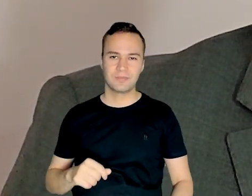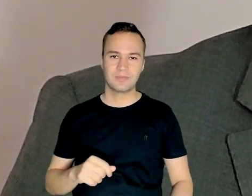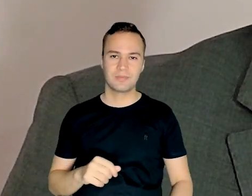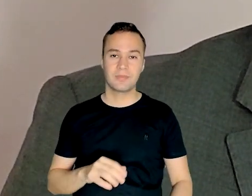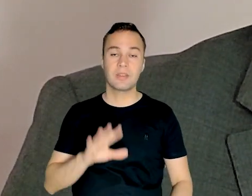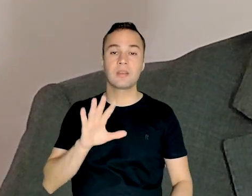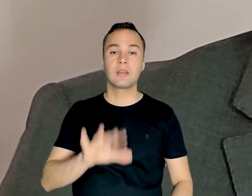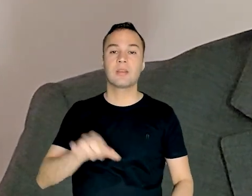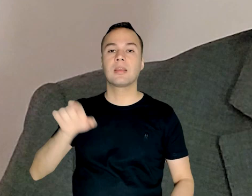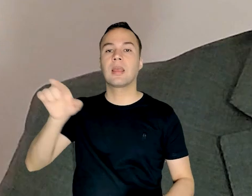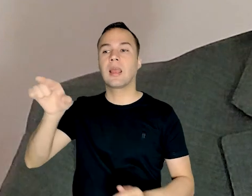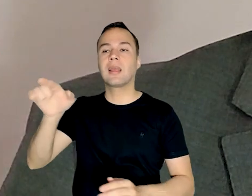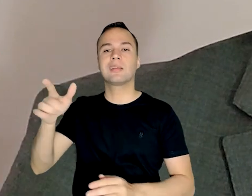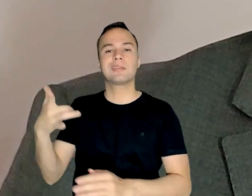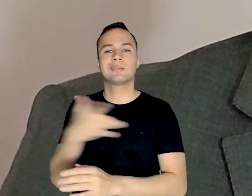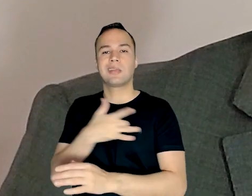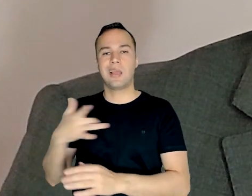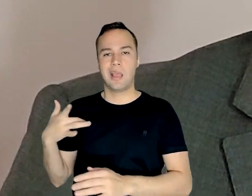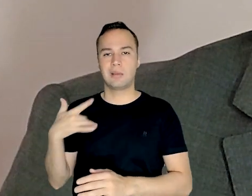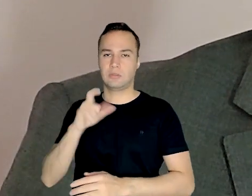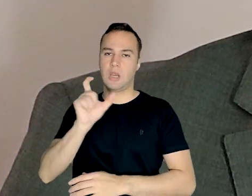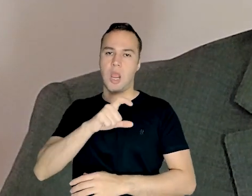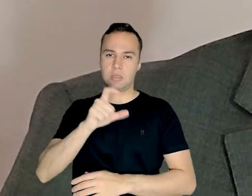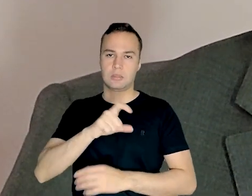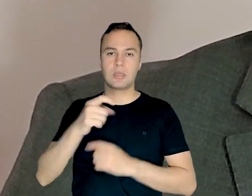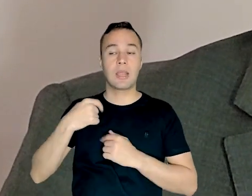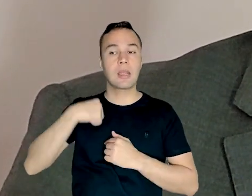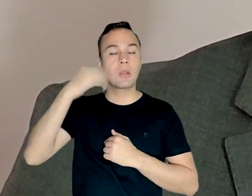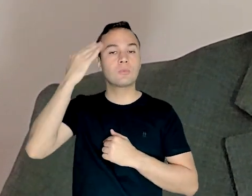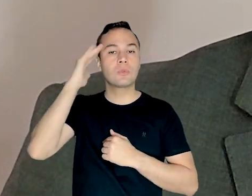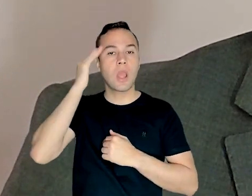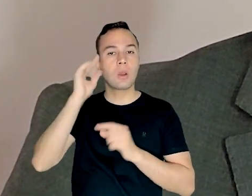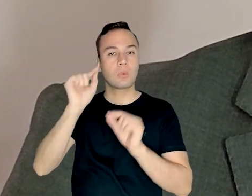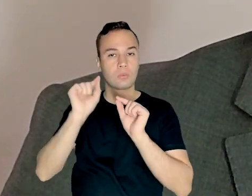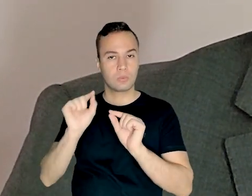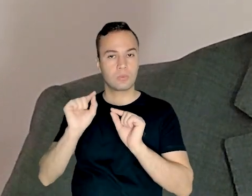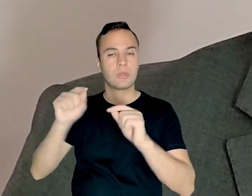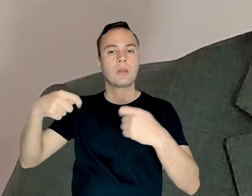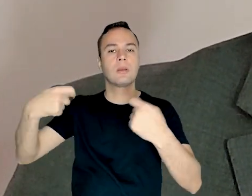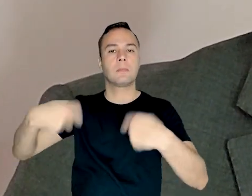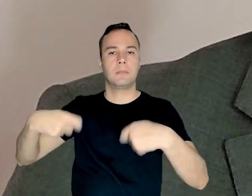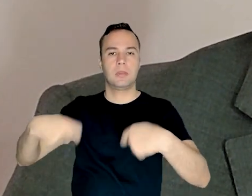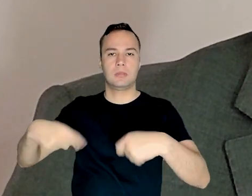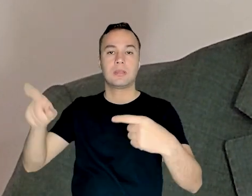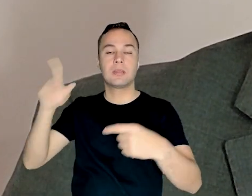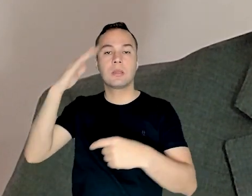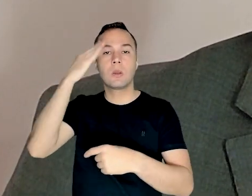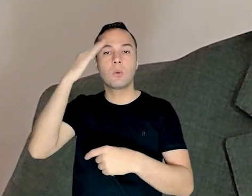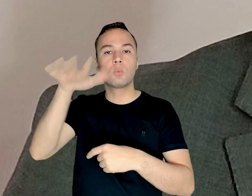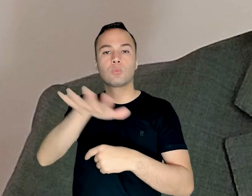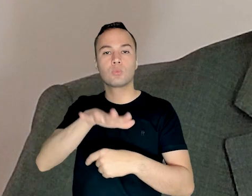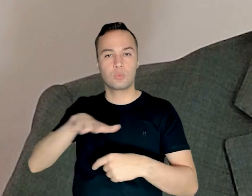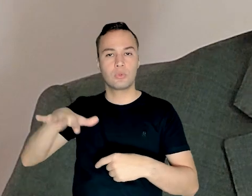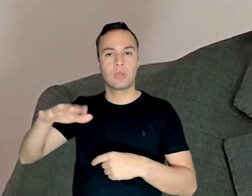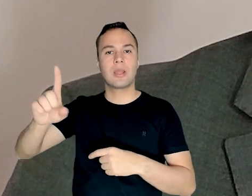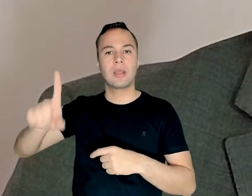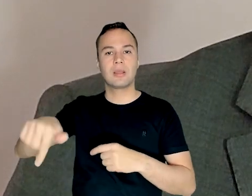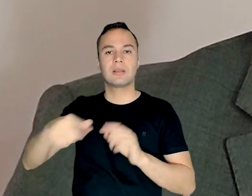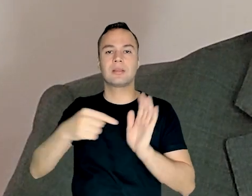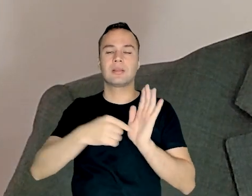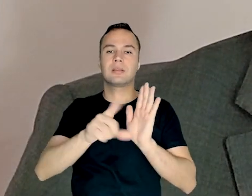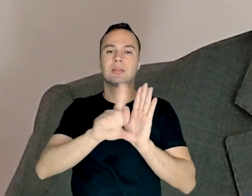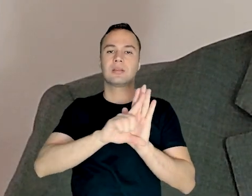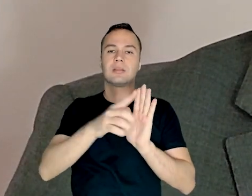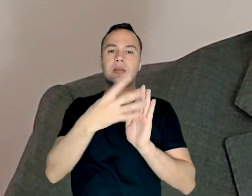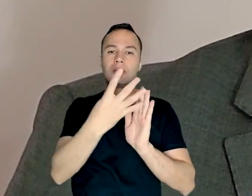norma coletiva. Quanto ao plano de saúde, eu entendo particularmente que deve ser aplicado o entendimento